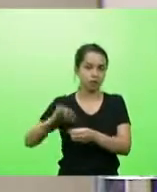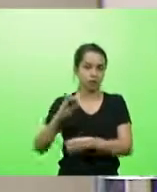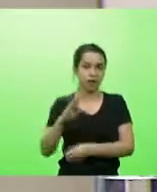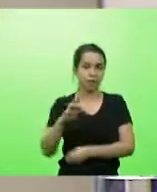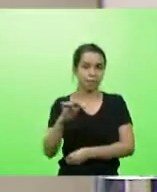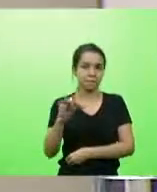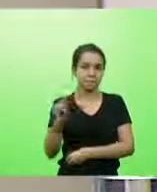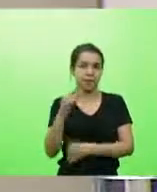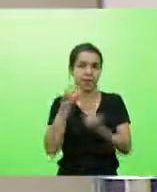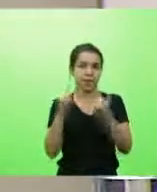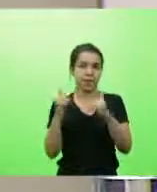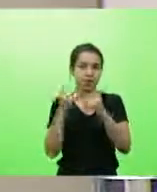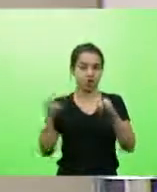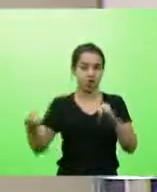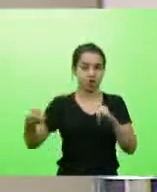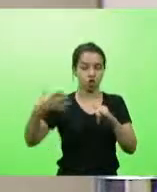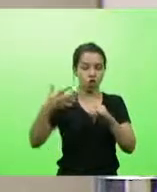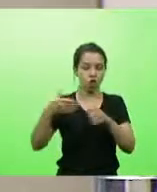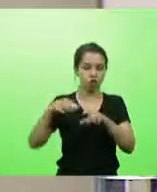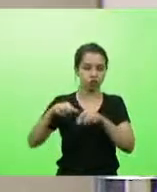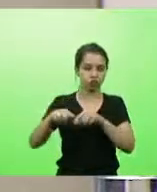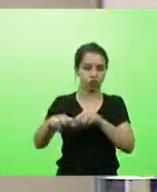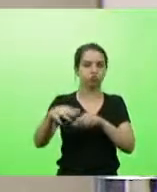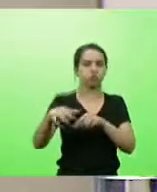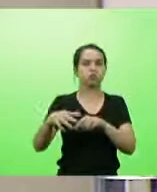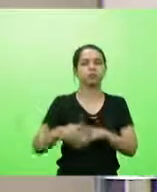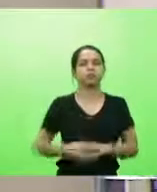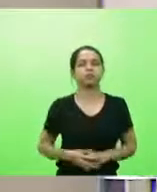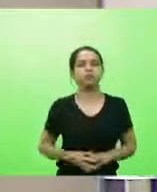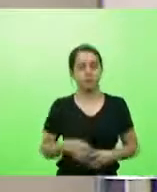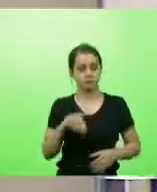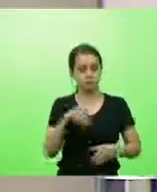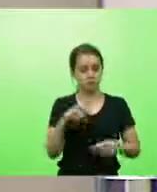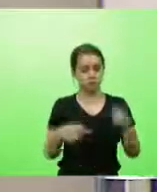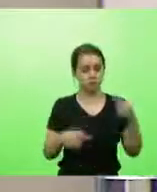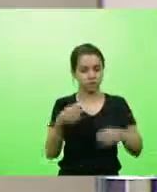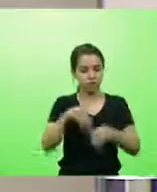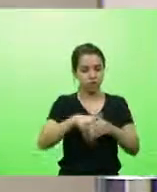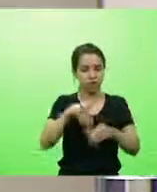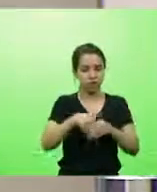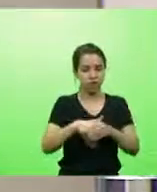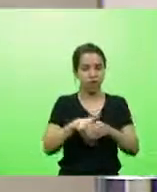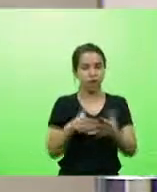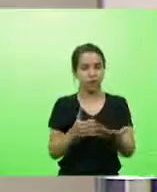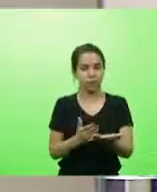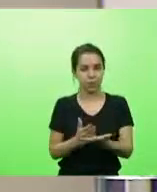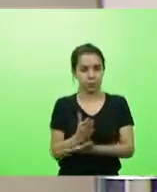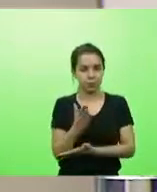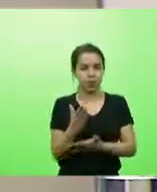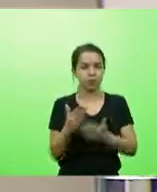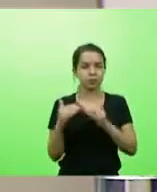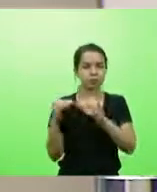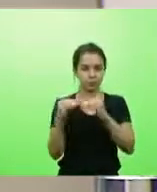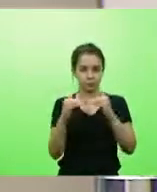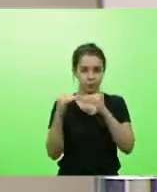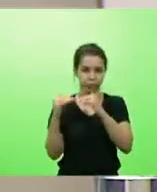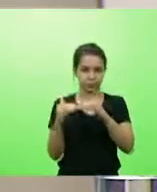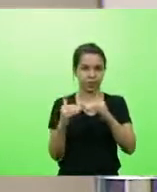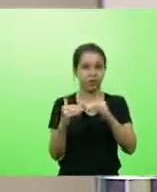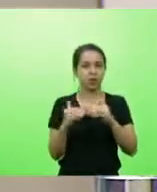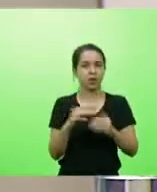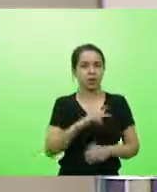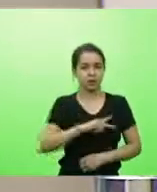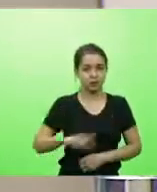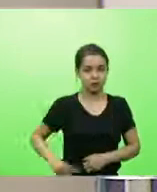discussão. Não havendo quem queira discutir em votação. Deputados que aprovam permaneçam como se encontra. Aprovado por unanimidade. Esta